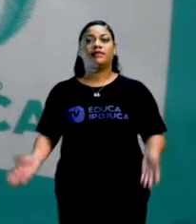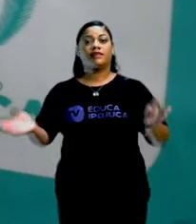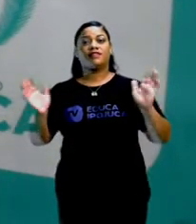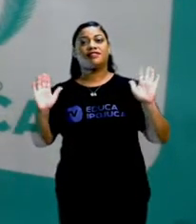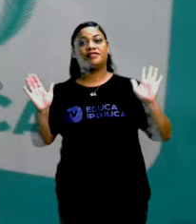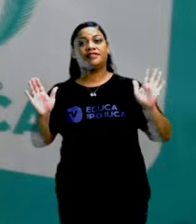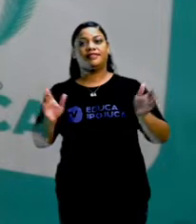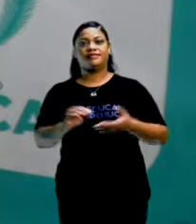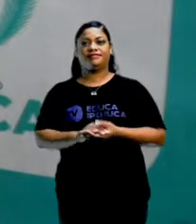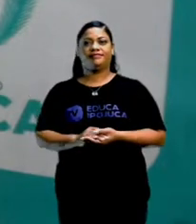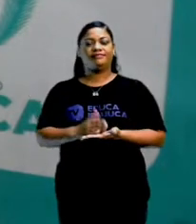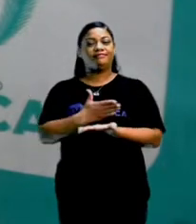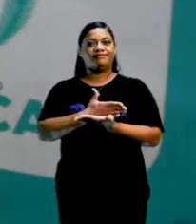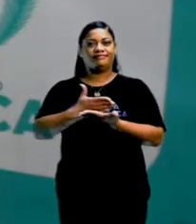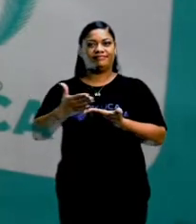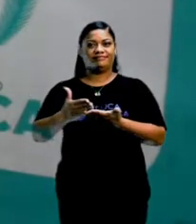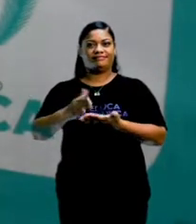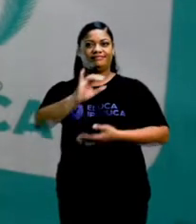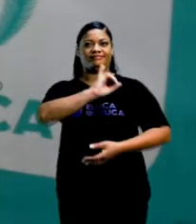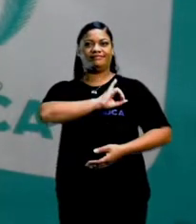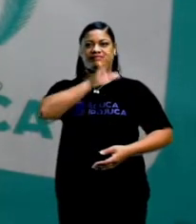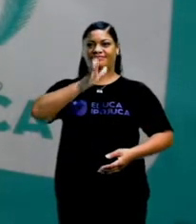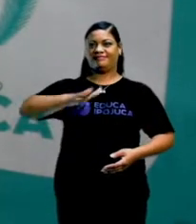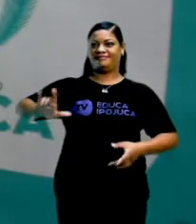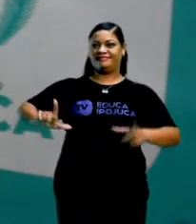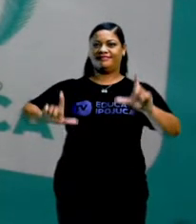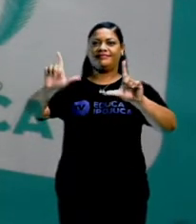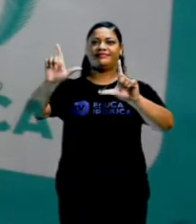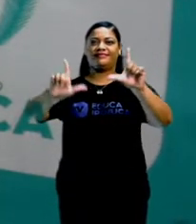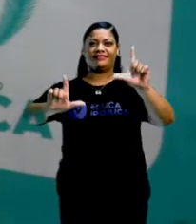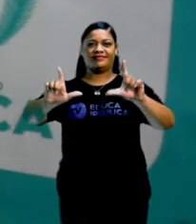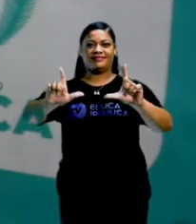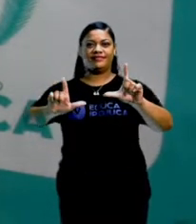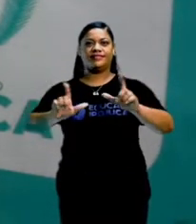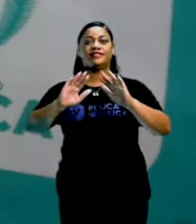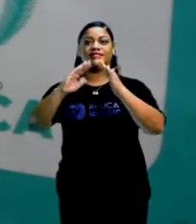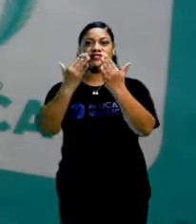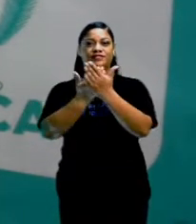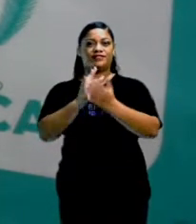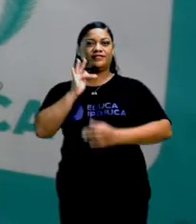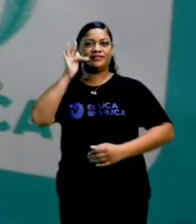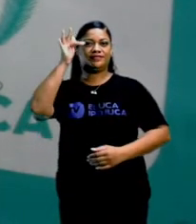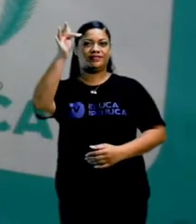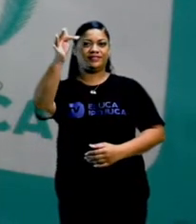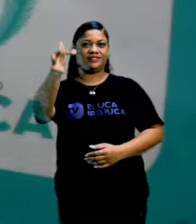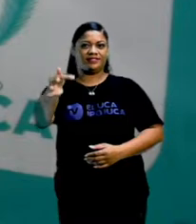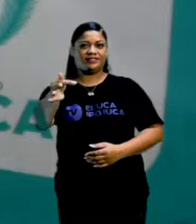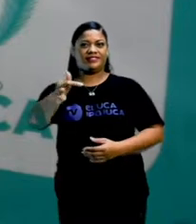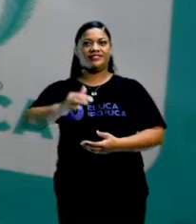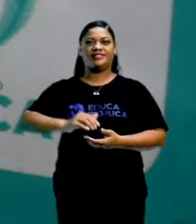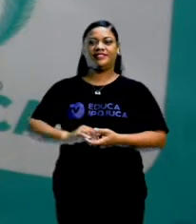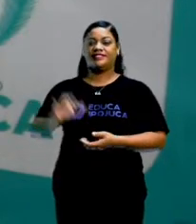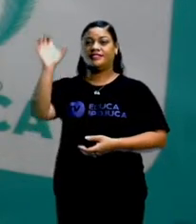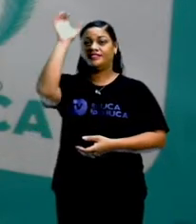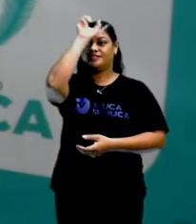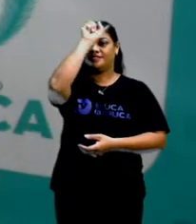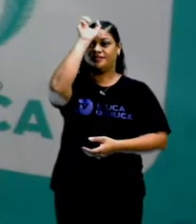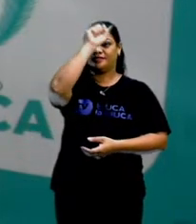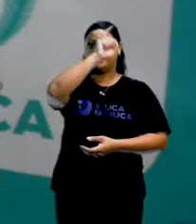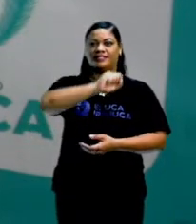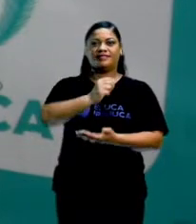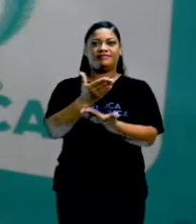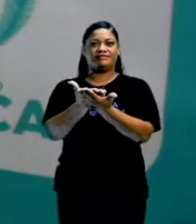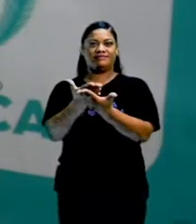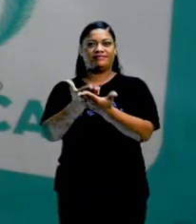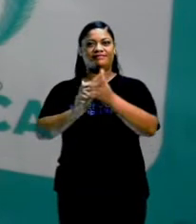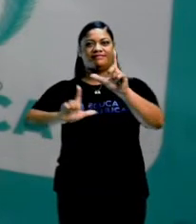Olá, está no ar a TV Educa e Pojuca, a escola do futuro. É o momento de aprender com as